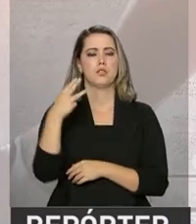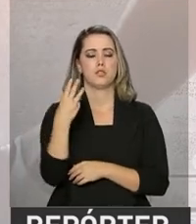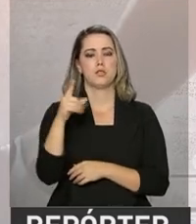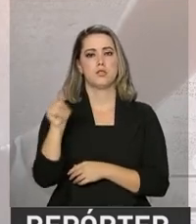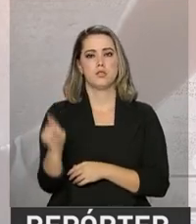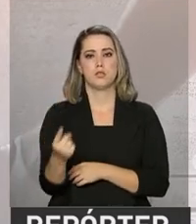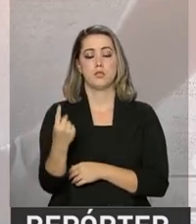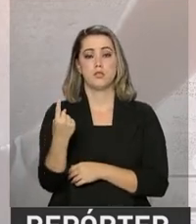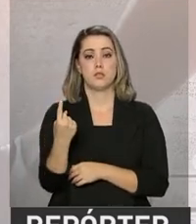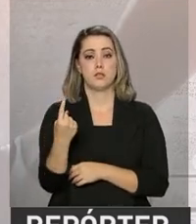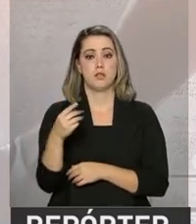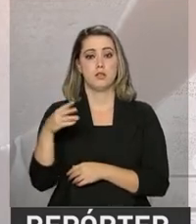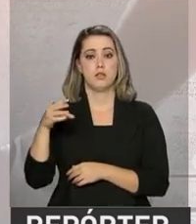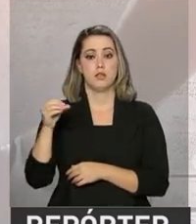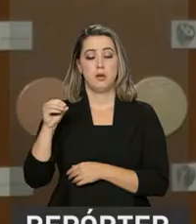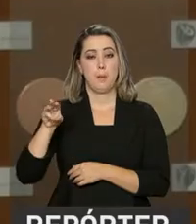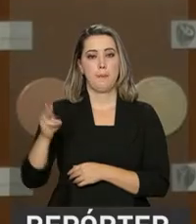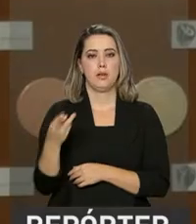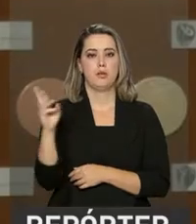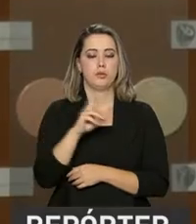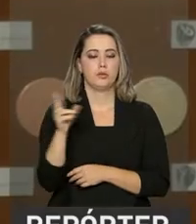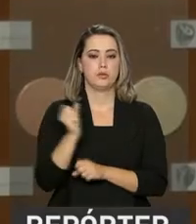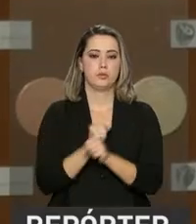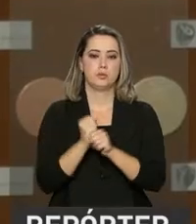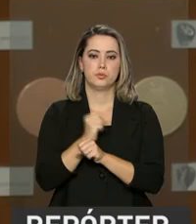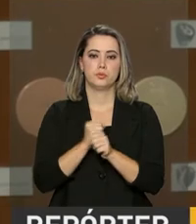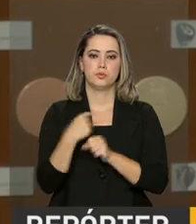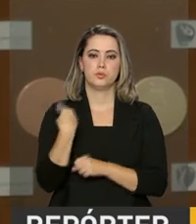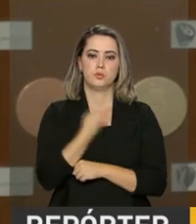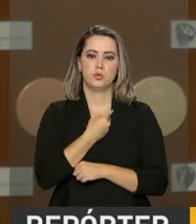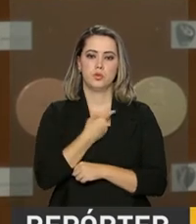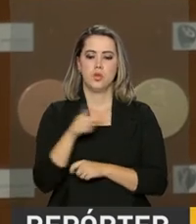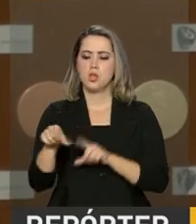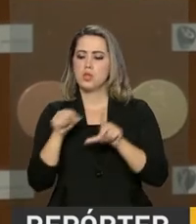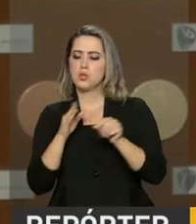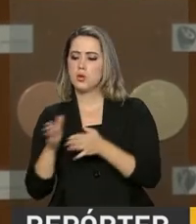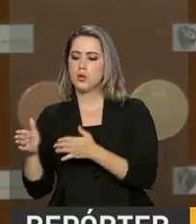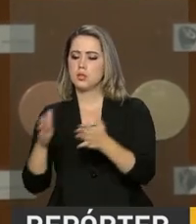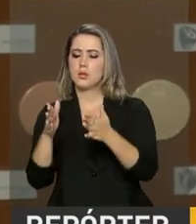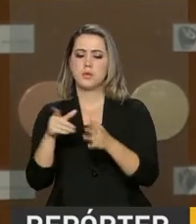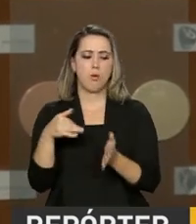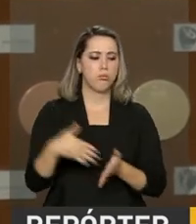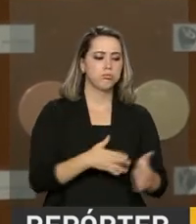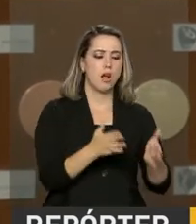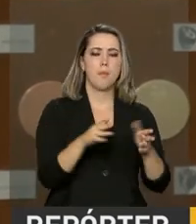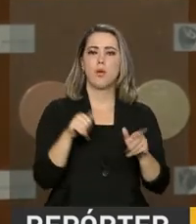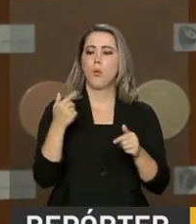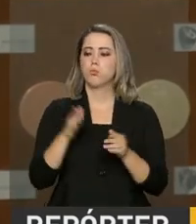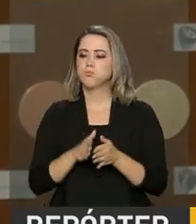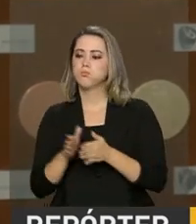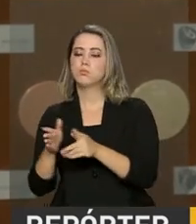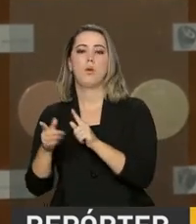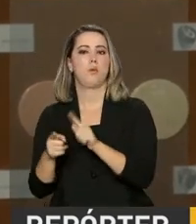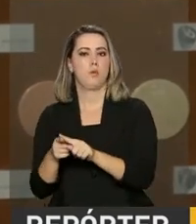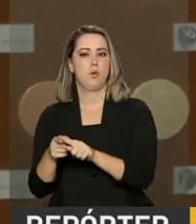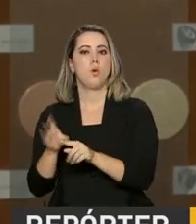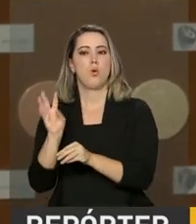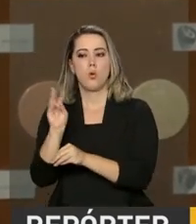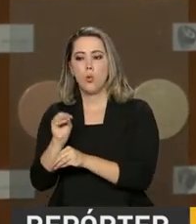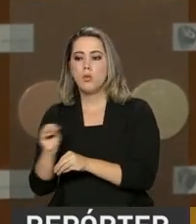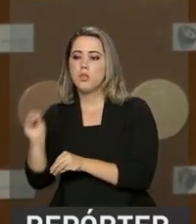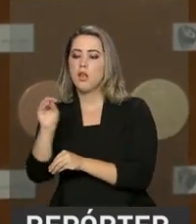30 milhões de reais por ano nós escolhemos alguns caminhos a preservação do atleta